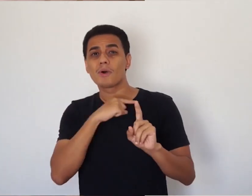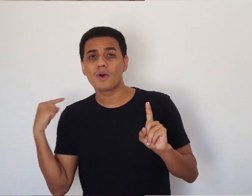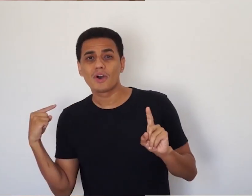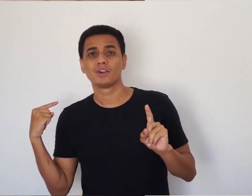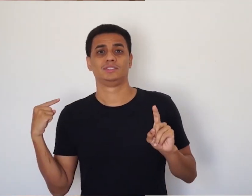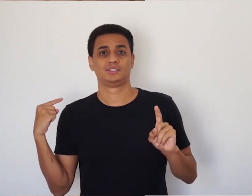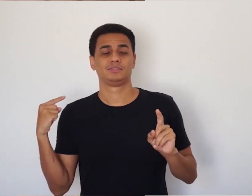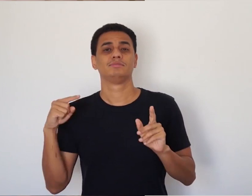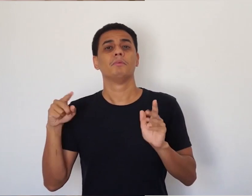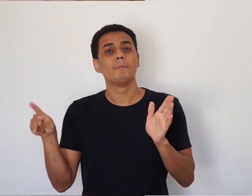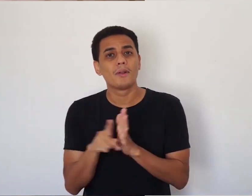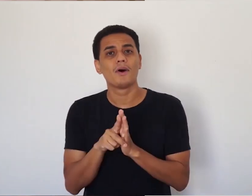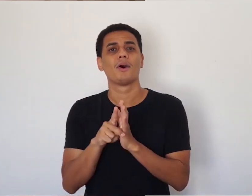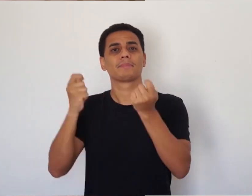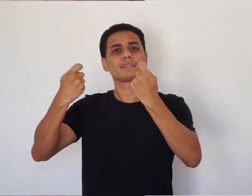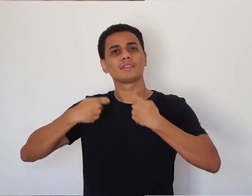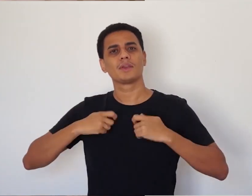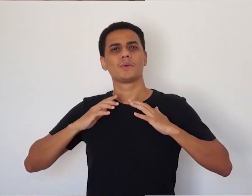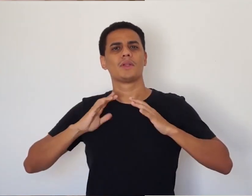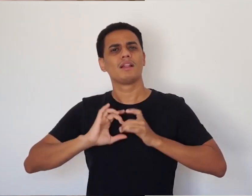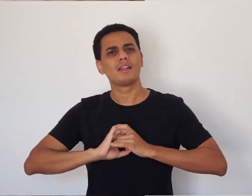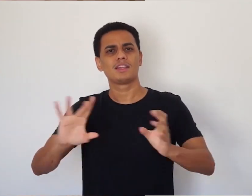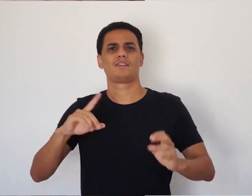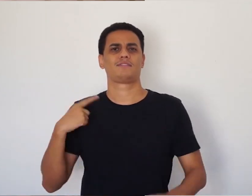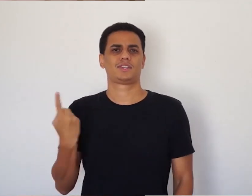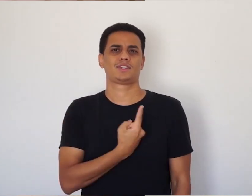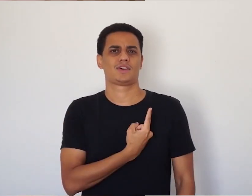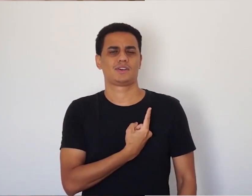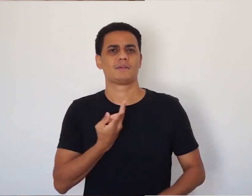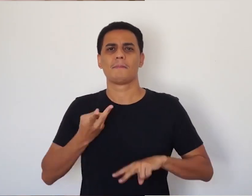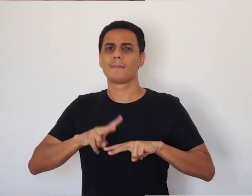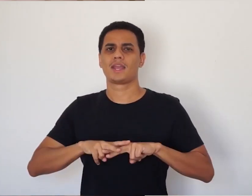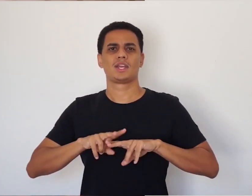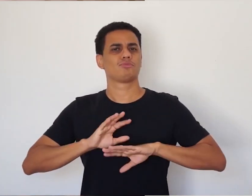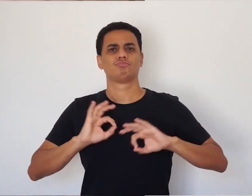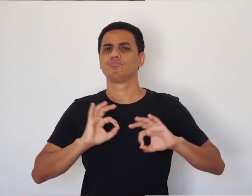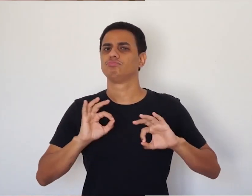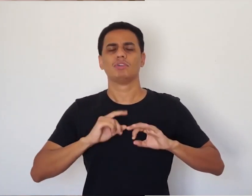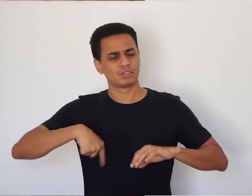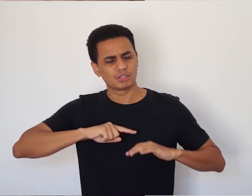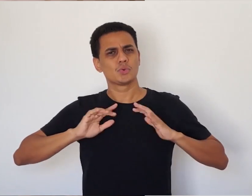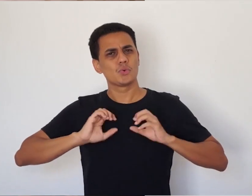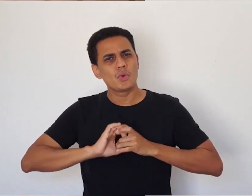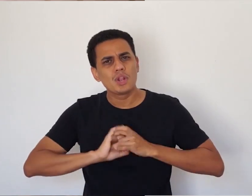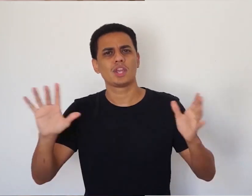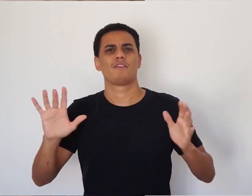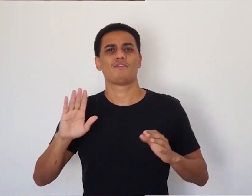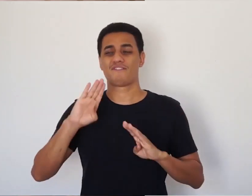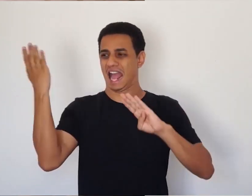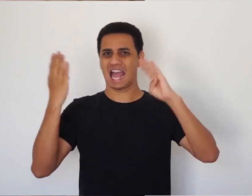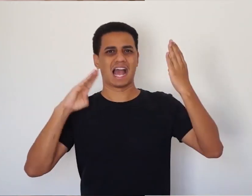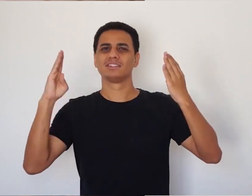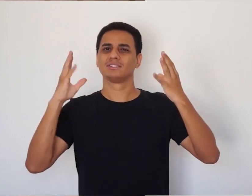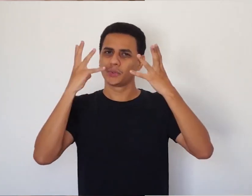de Cristo Jesus, o Cordeiro de Deus que veio para nos libertar da nossa escravidão, dos nossos